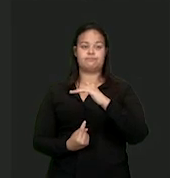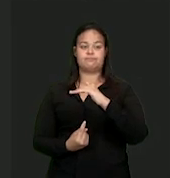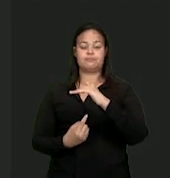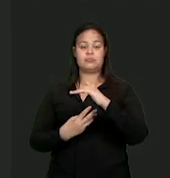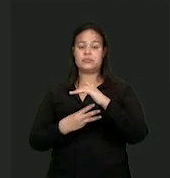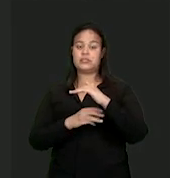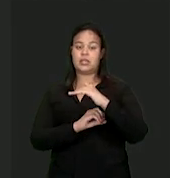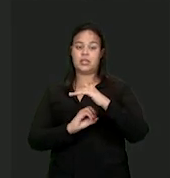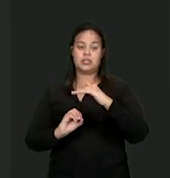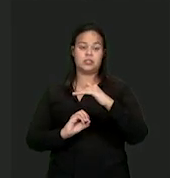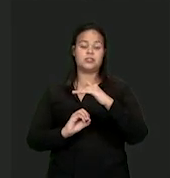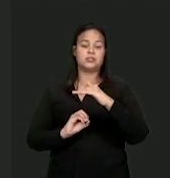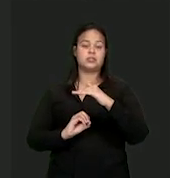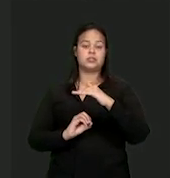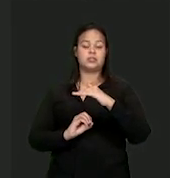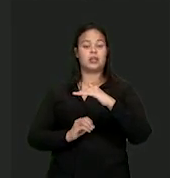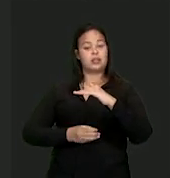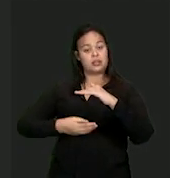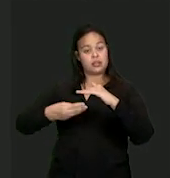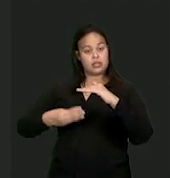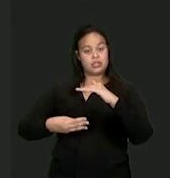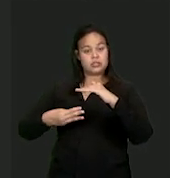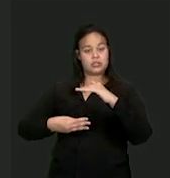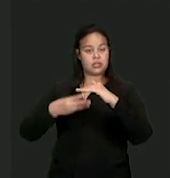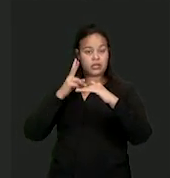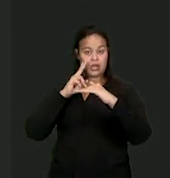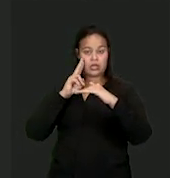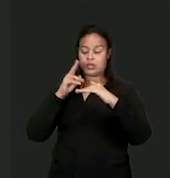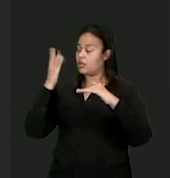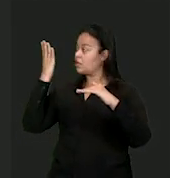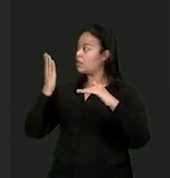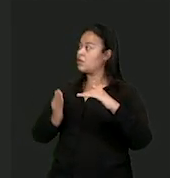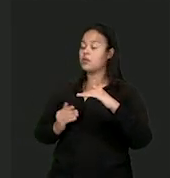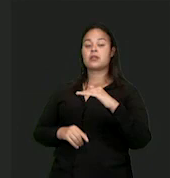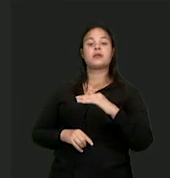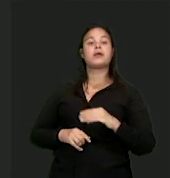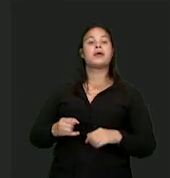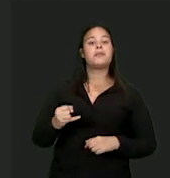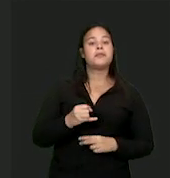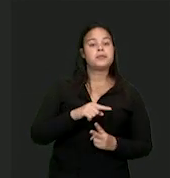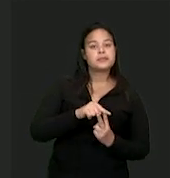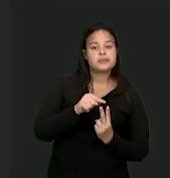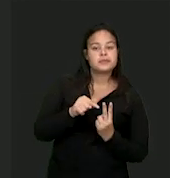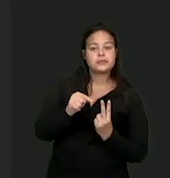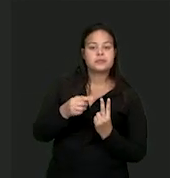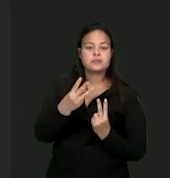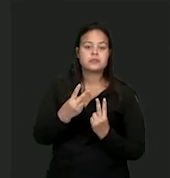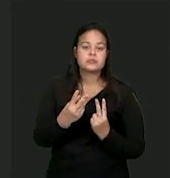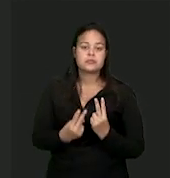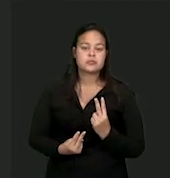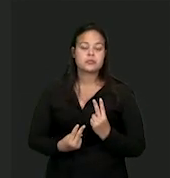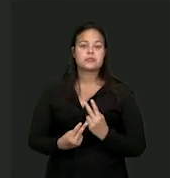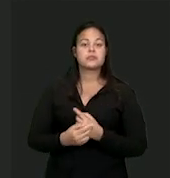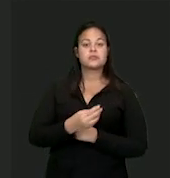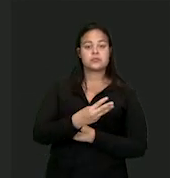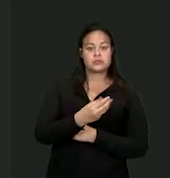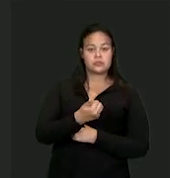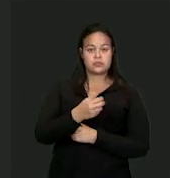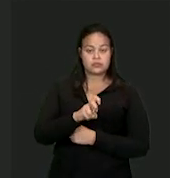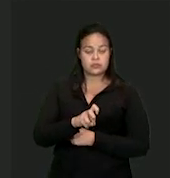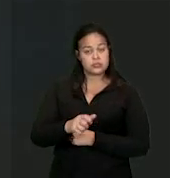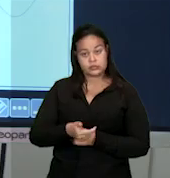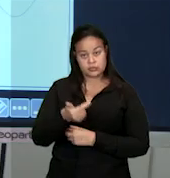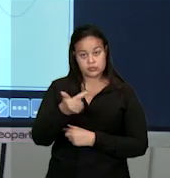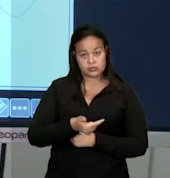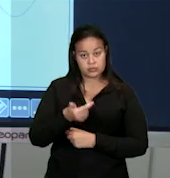300 é o terceiro aqui de baixo, então menos raiz de 3 sobre 2. 315 é o